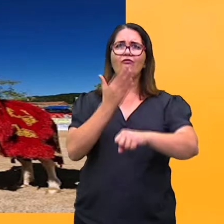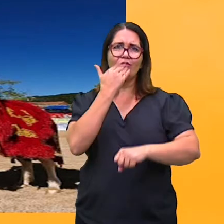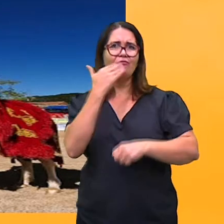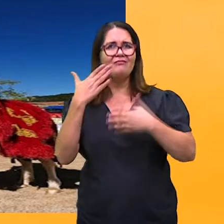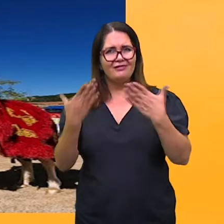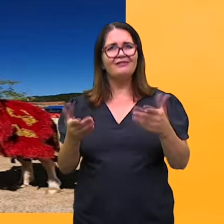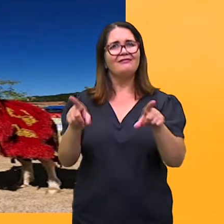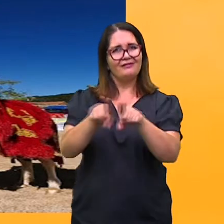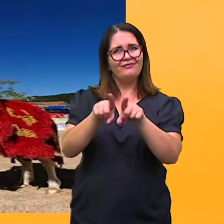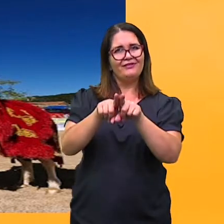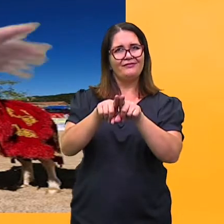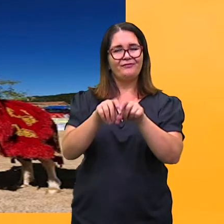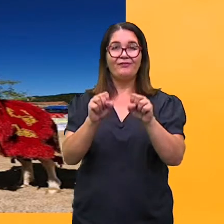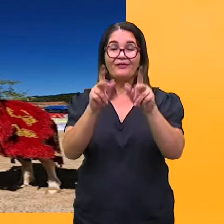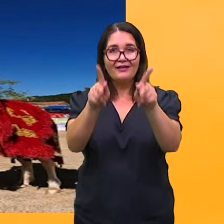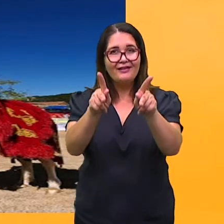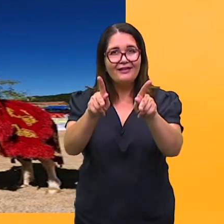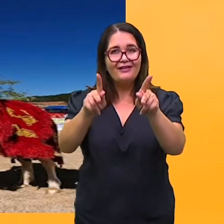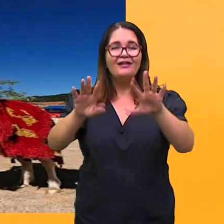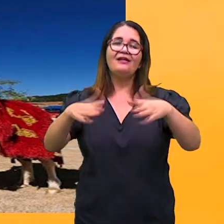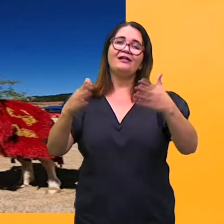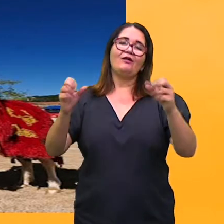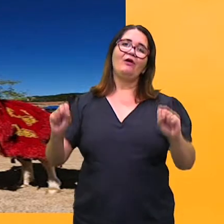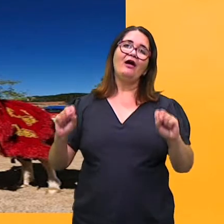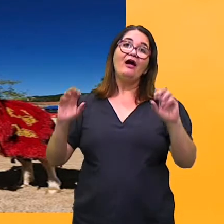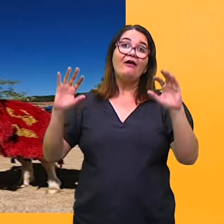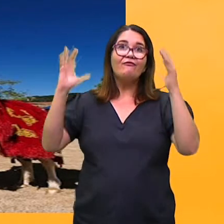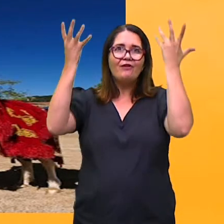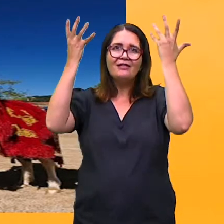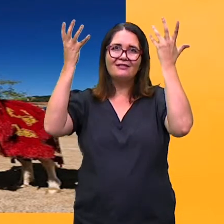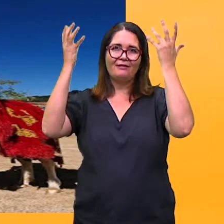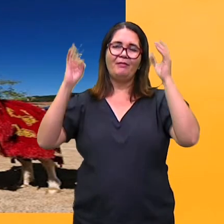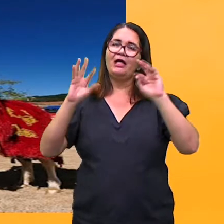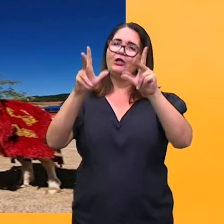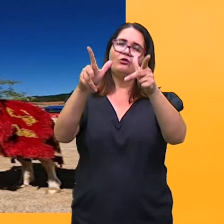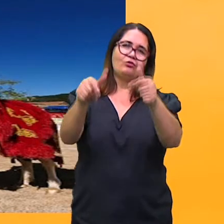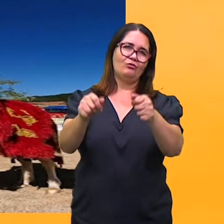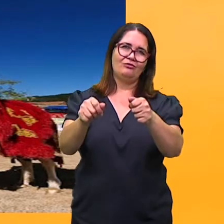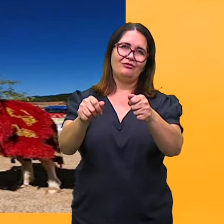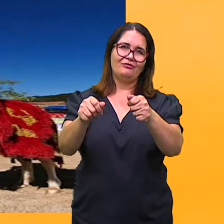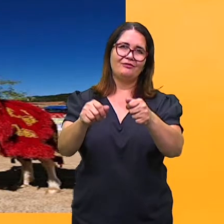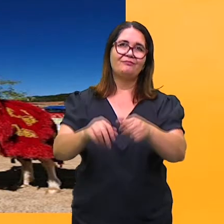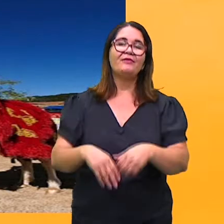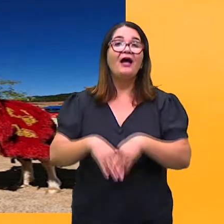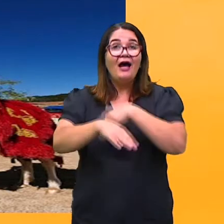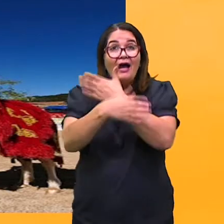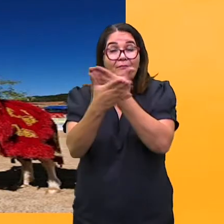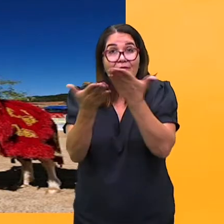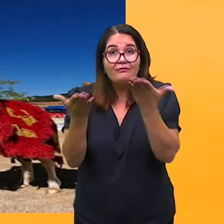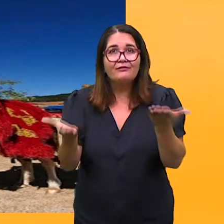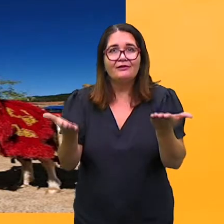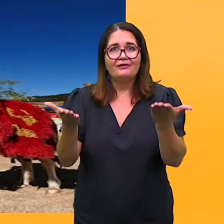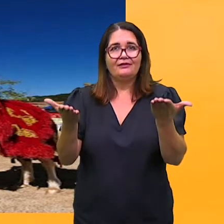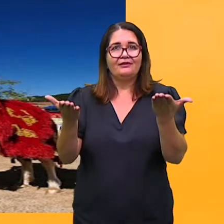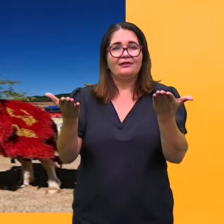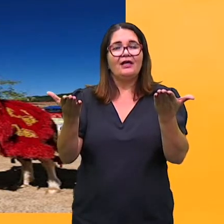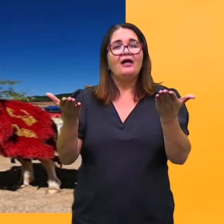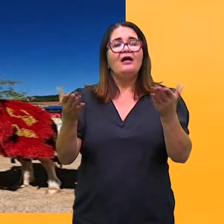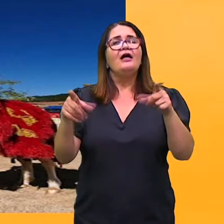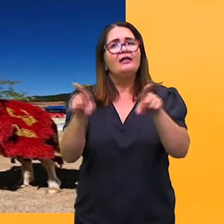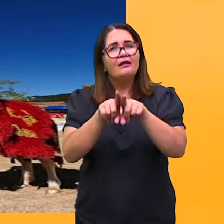a barriga. Então, é festa para todos os gostos. Estudantes, a